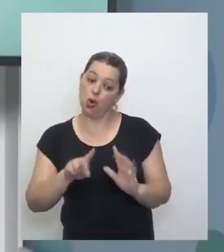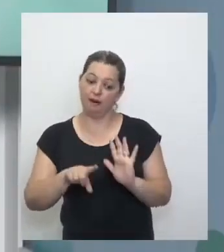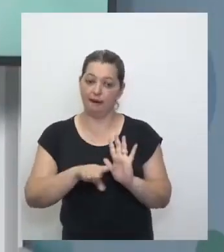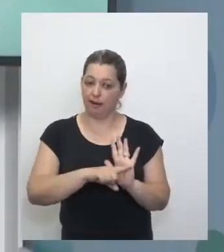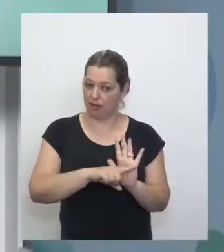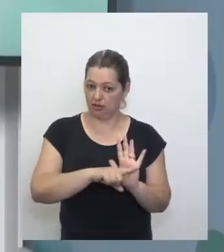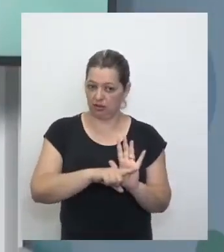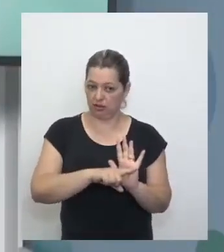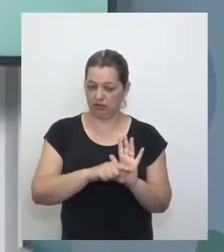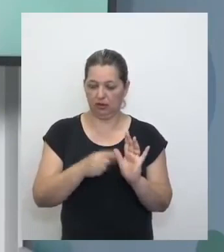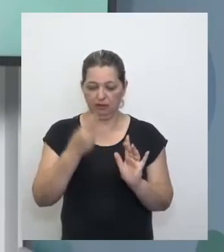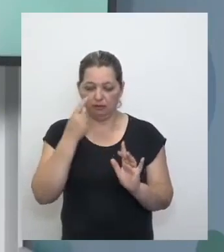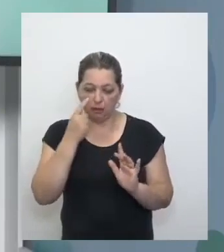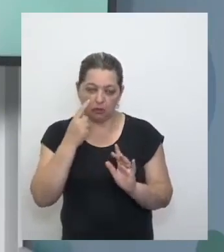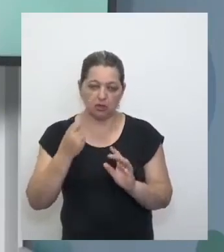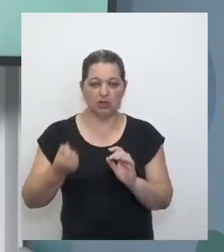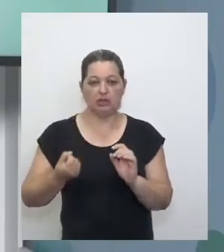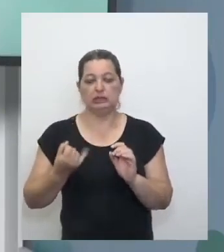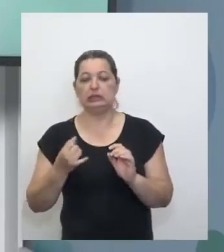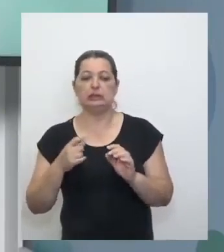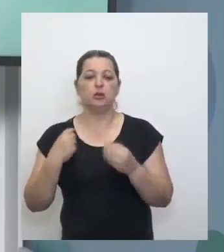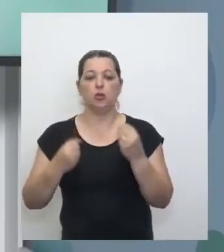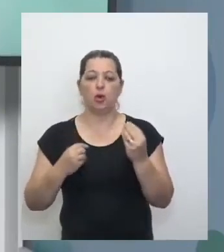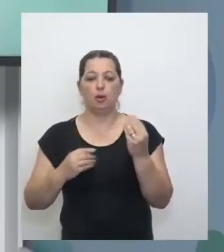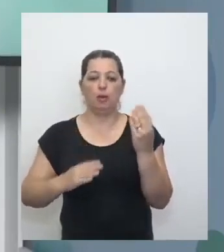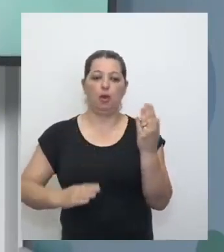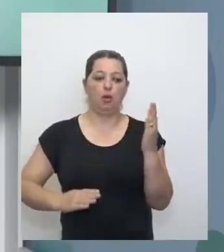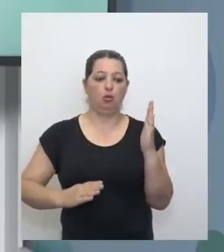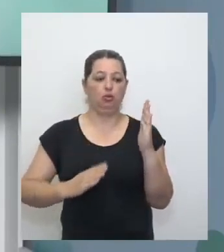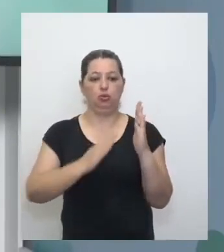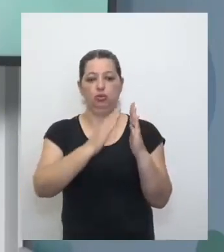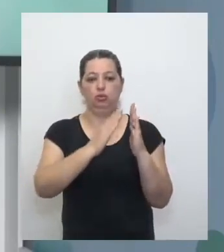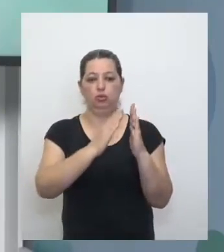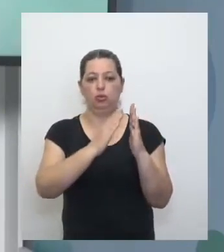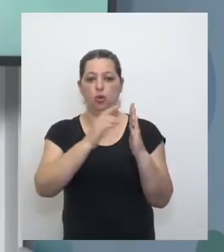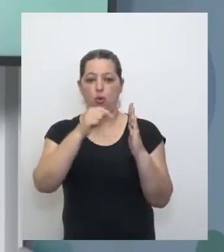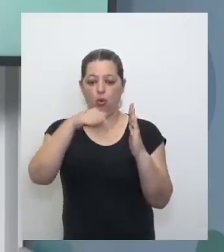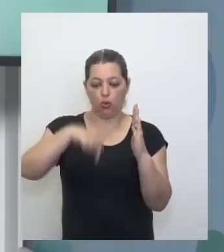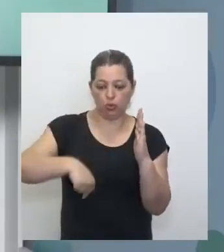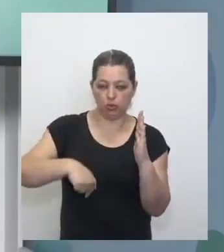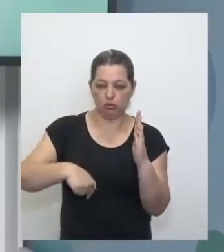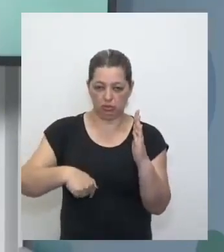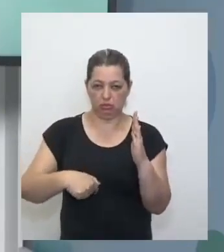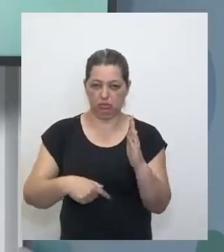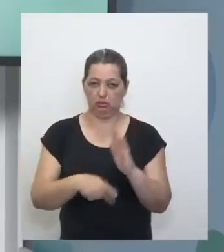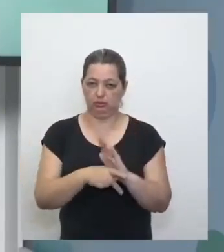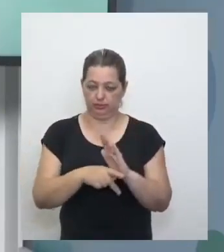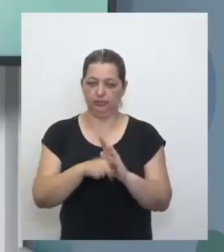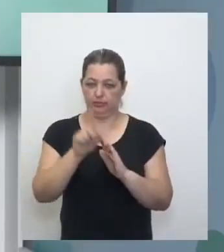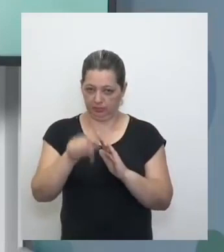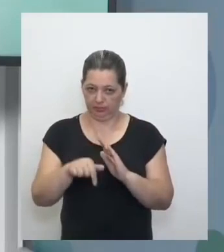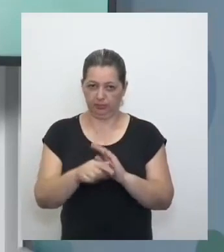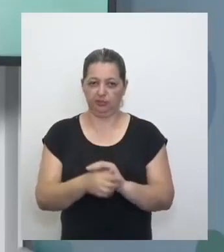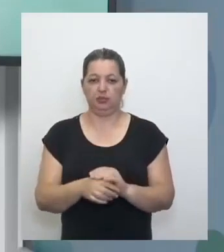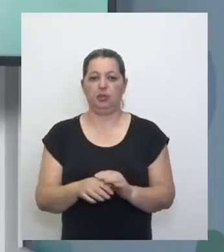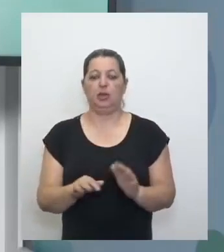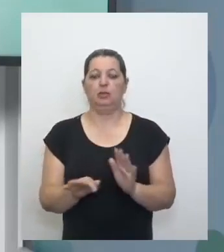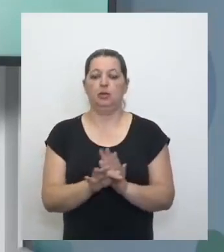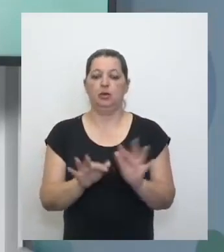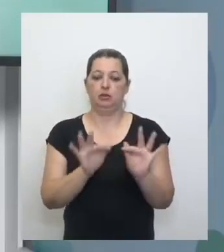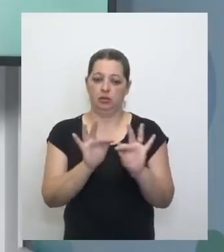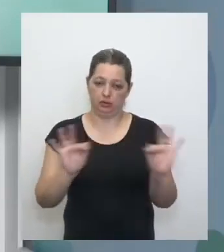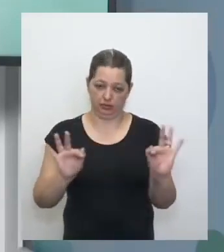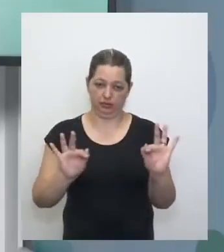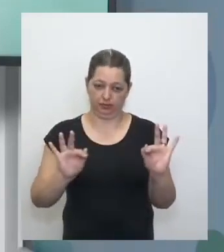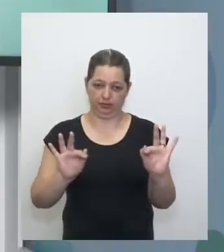está subindo ou descendo e coisas do tipo. Então, respira. Função afim, que é essa. É uma reta